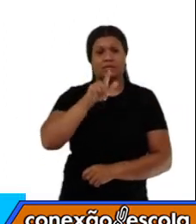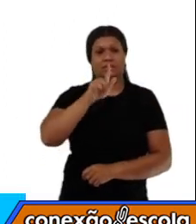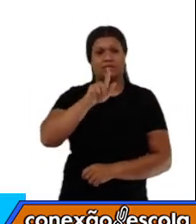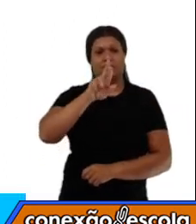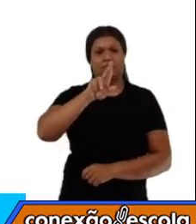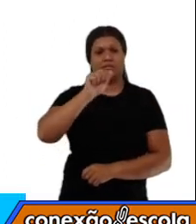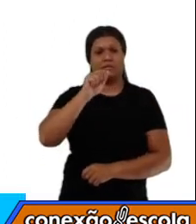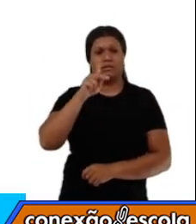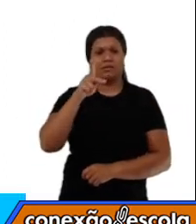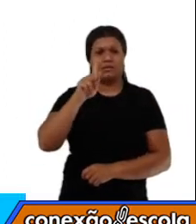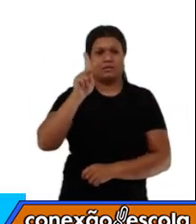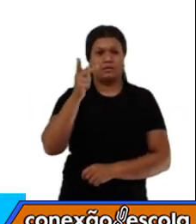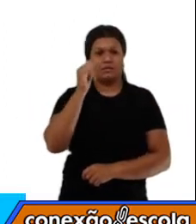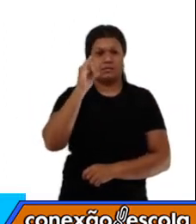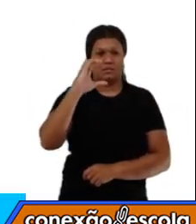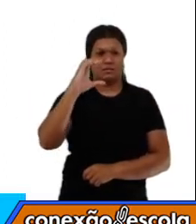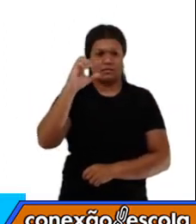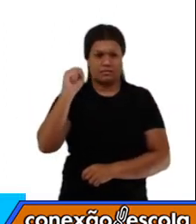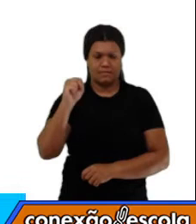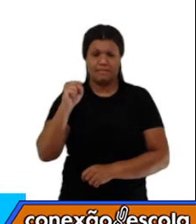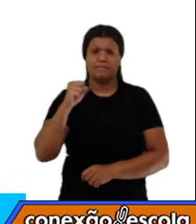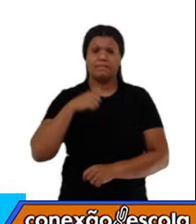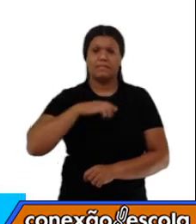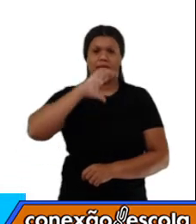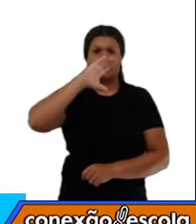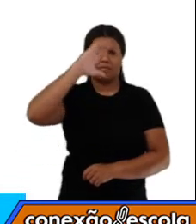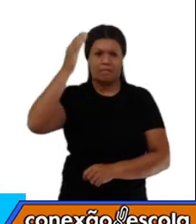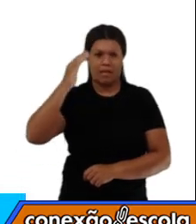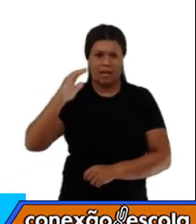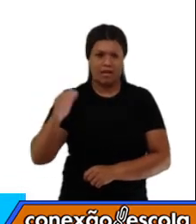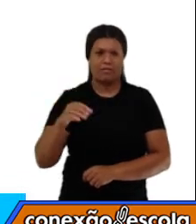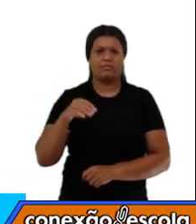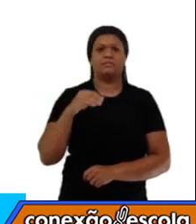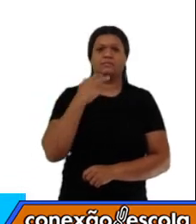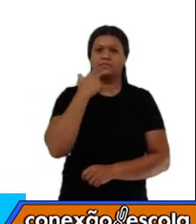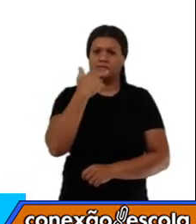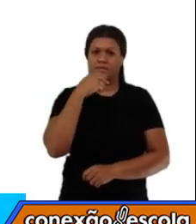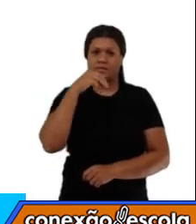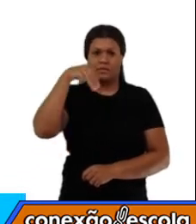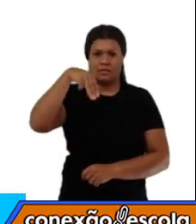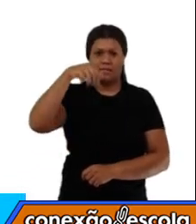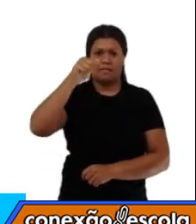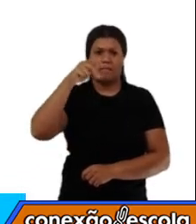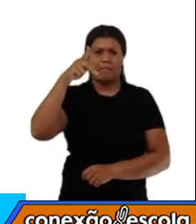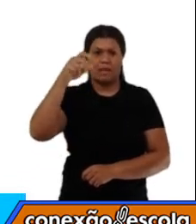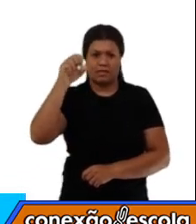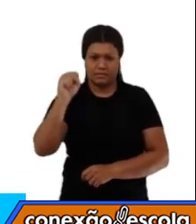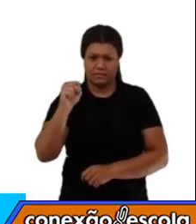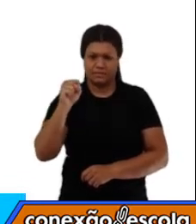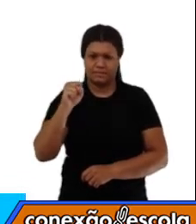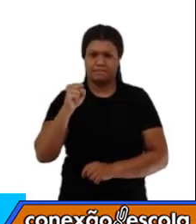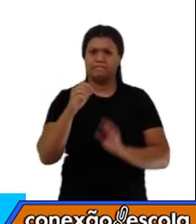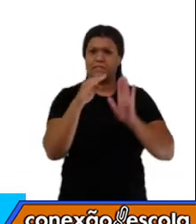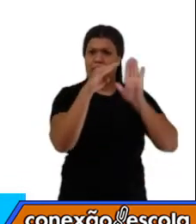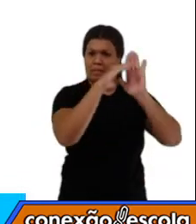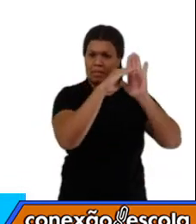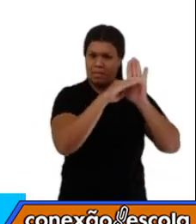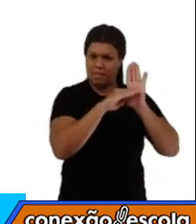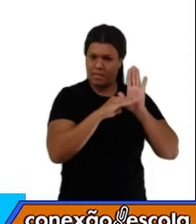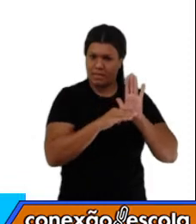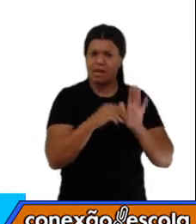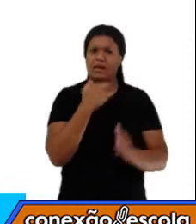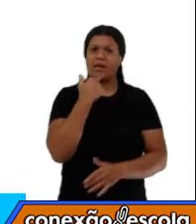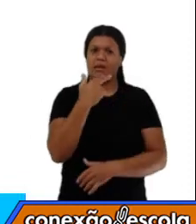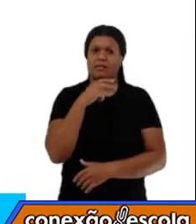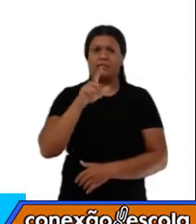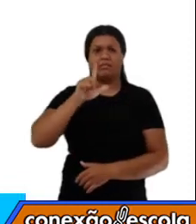eu tenho os mapas, que em inglês são os maps, e eu tenho as listas, que em inglês são